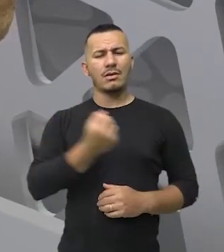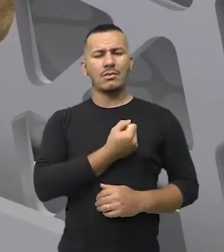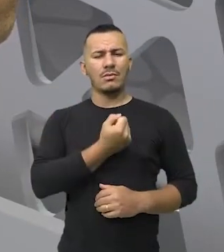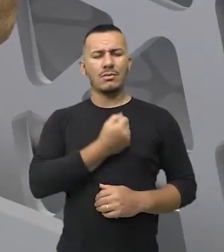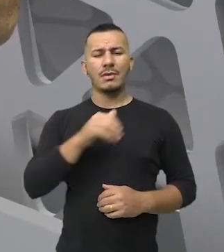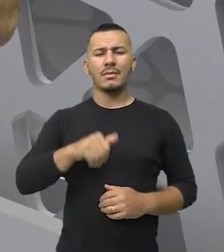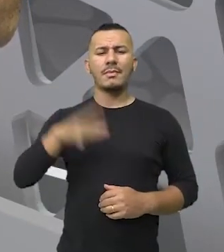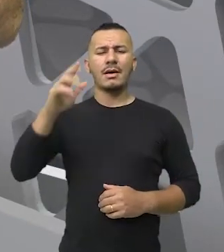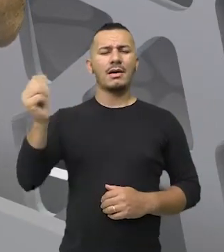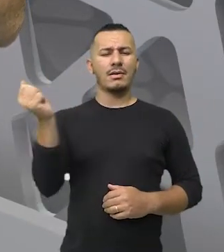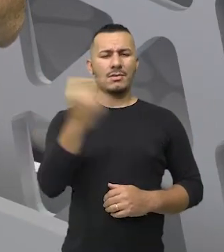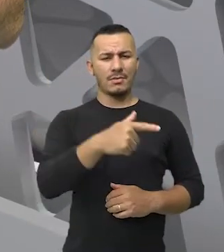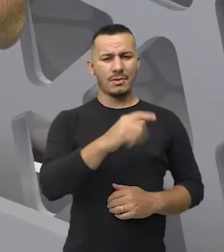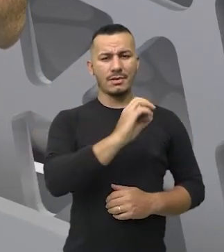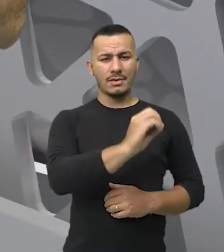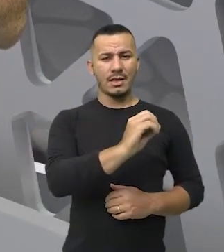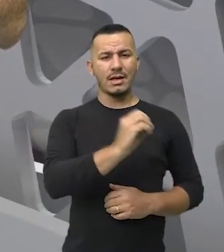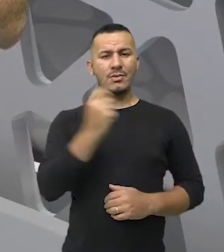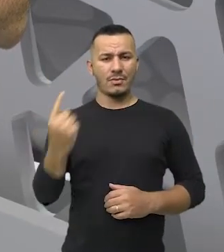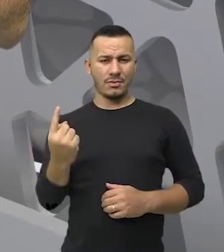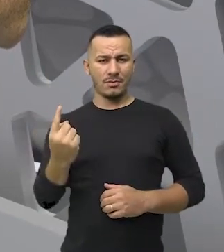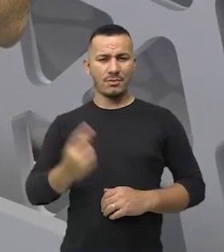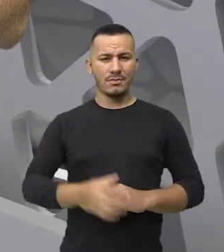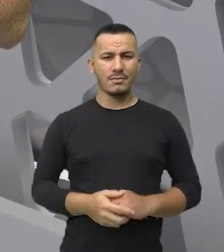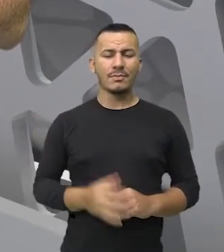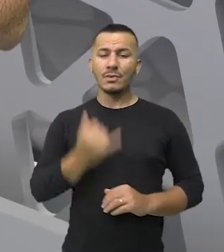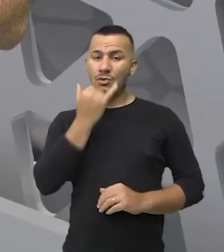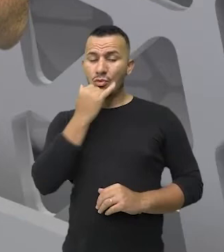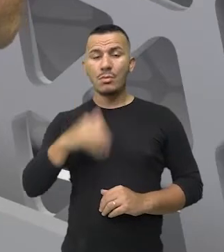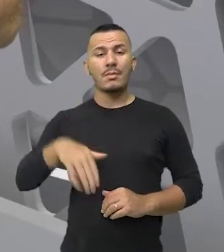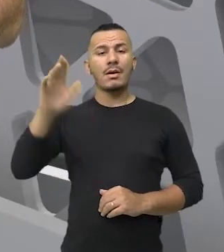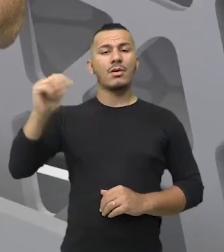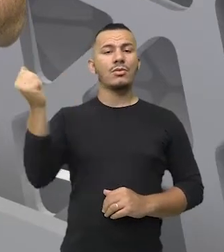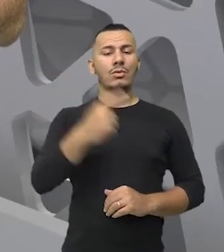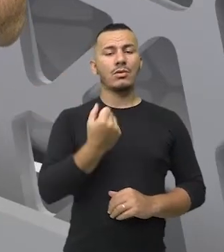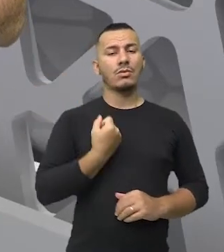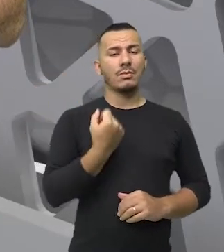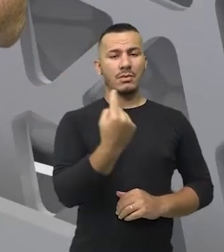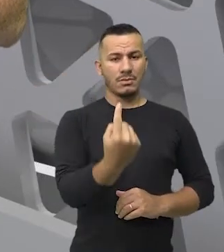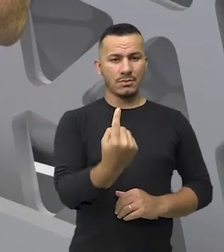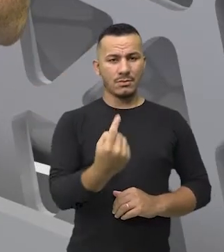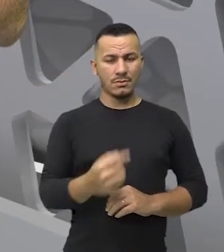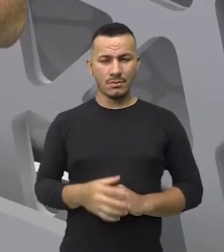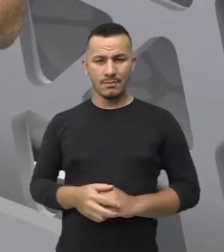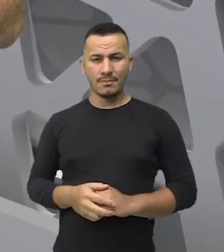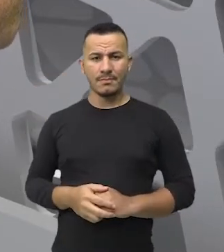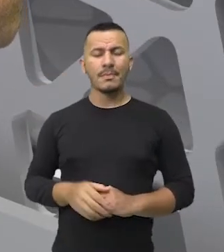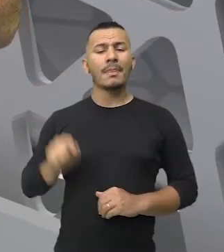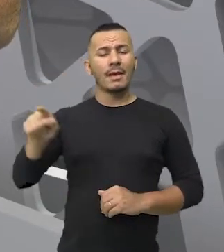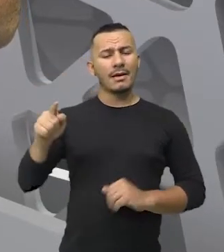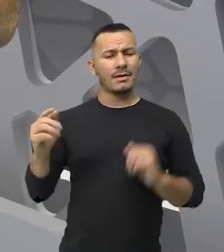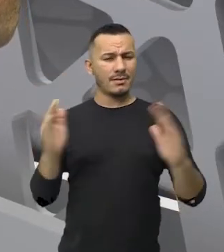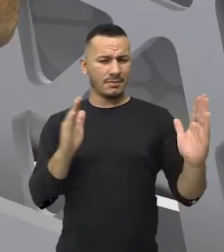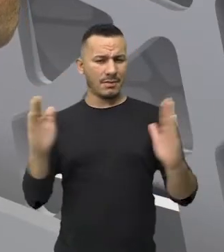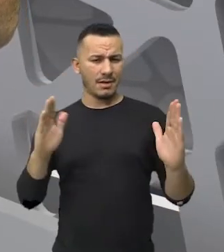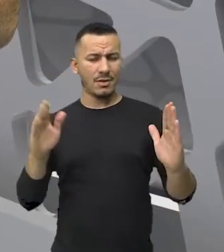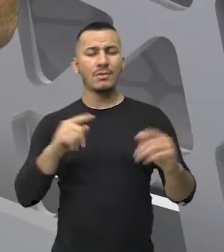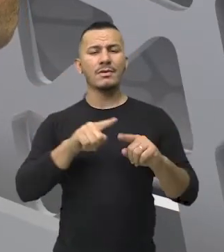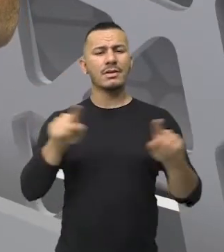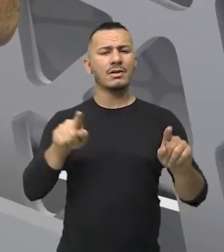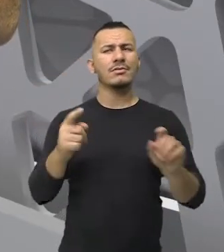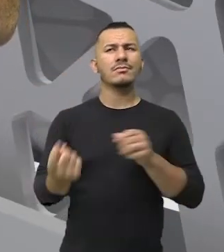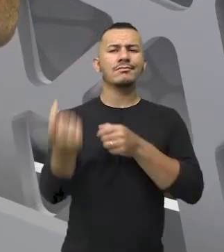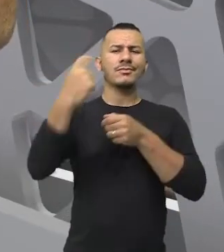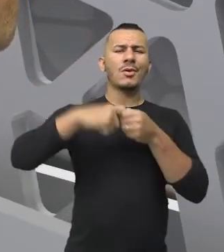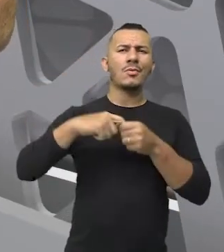é maior do que 0, na verdade maior do que 1, tá legal? E aí nesse caso, pessoal, a gente vai ter que lembrar um